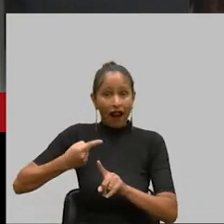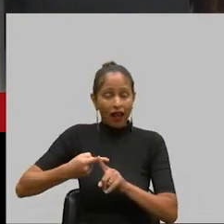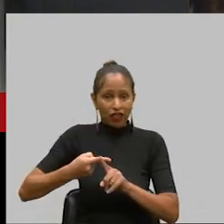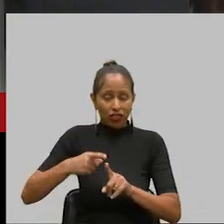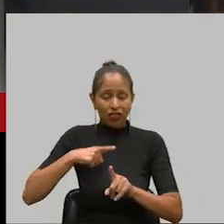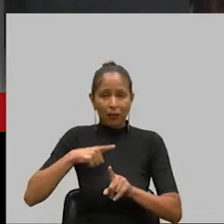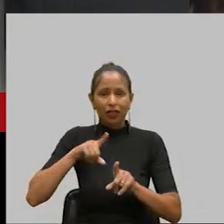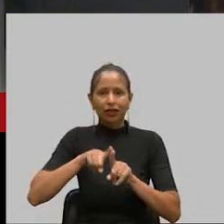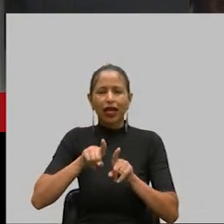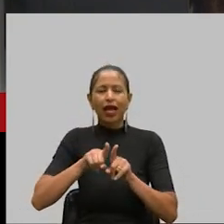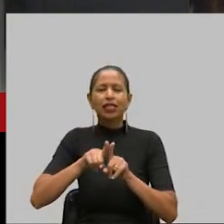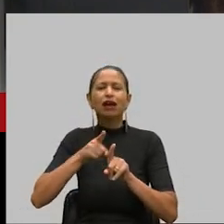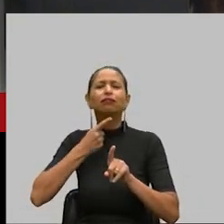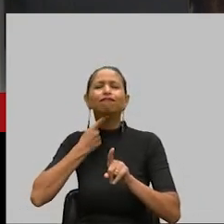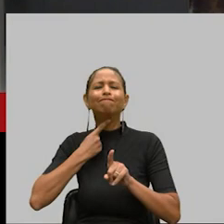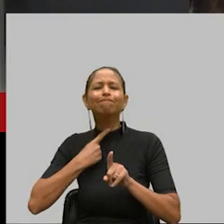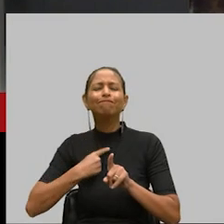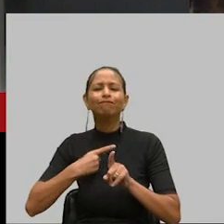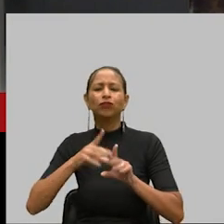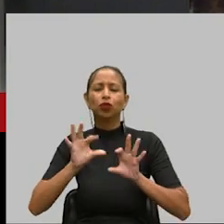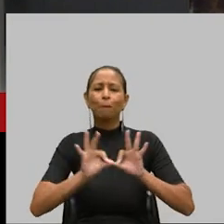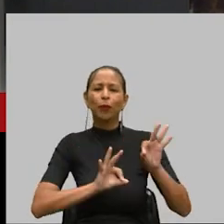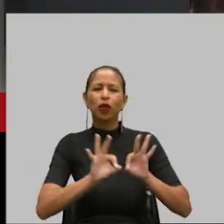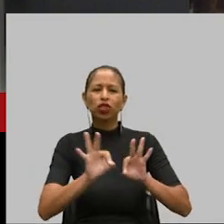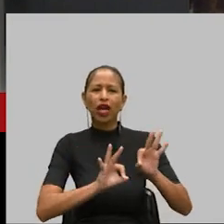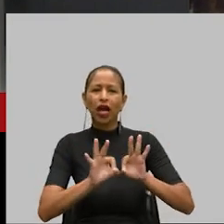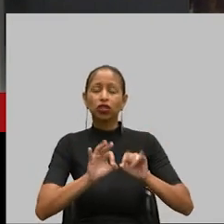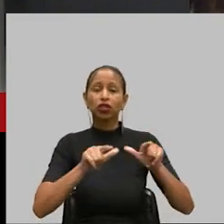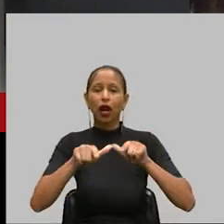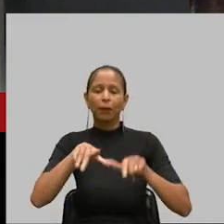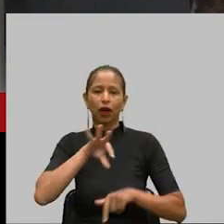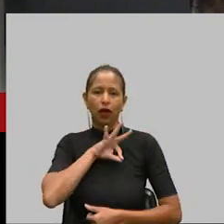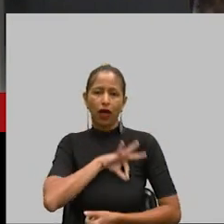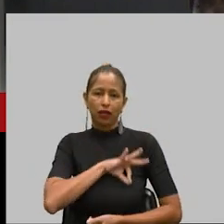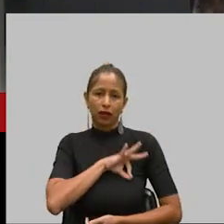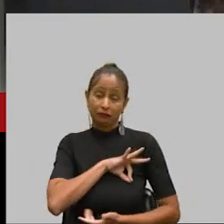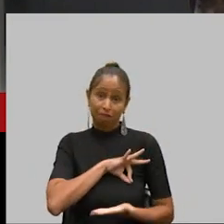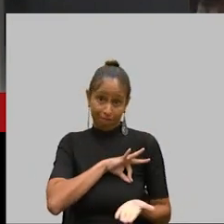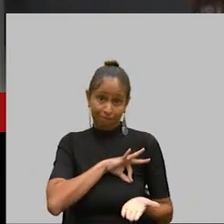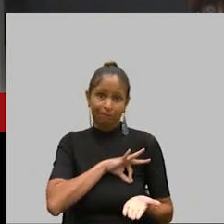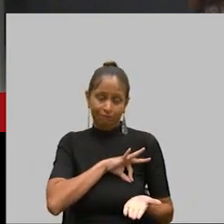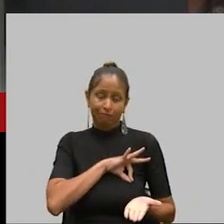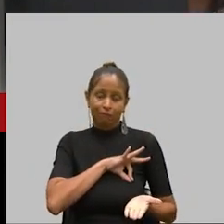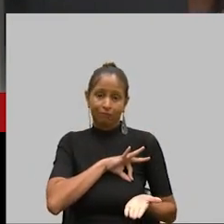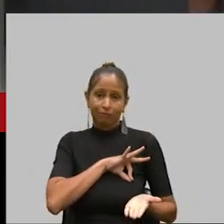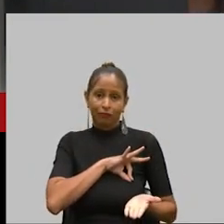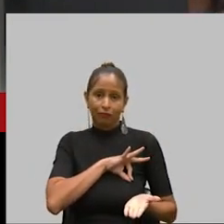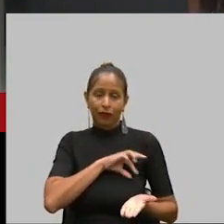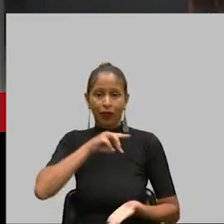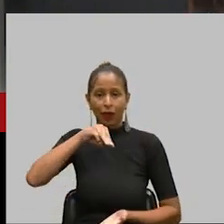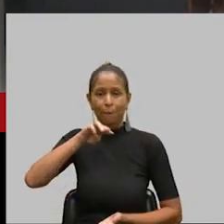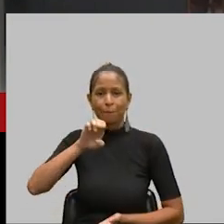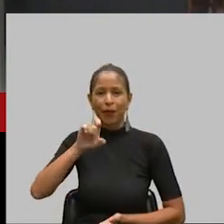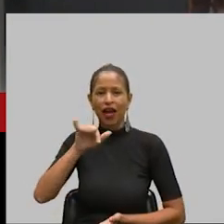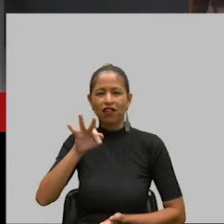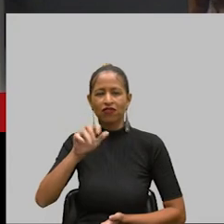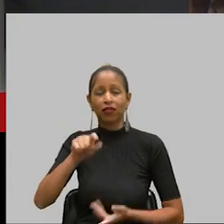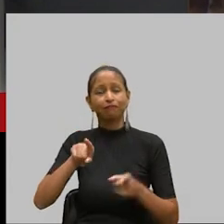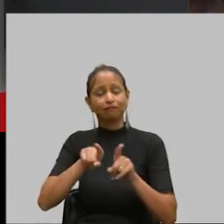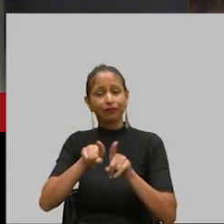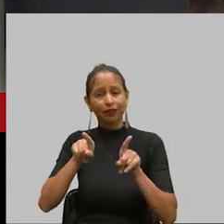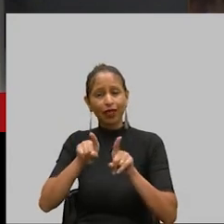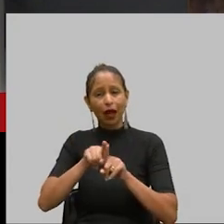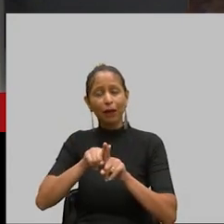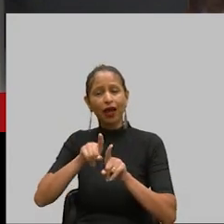essa perspectiva pros projetos de trabalho e renda saudando a mefa acho que nós temos que estar